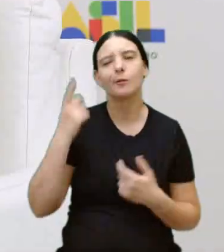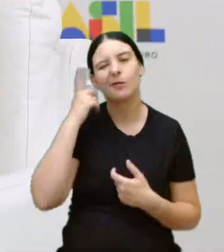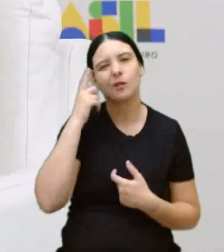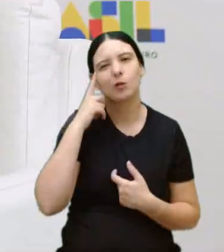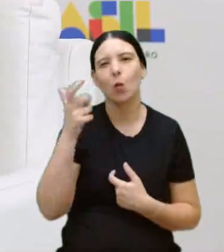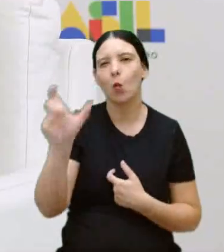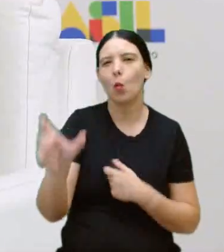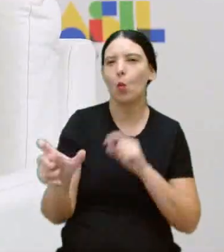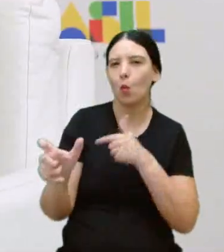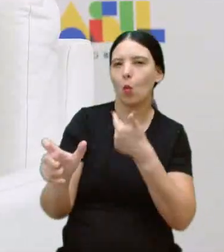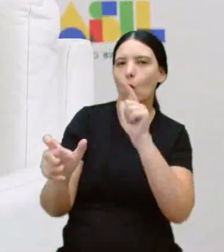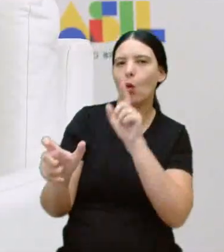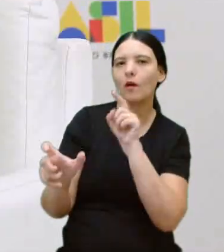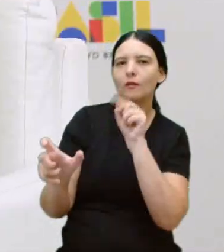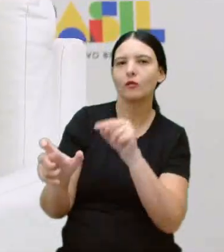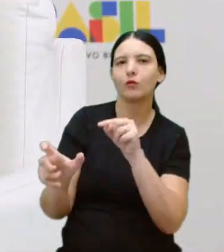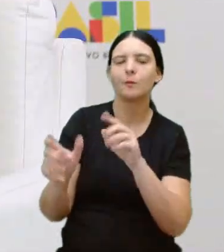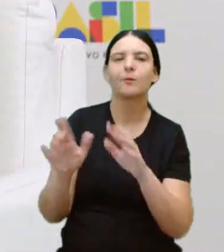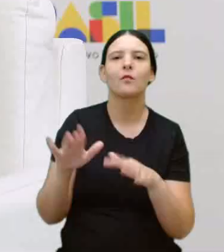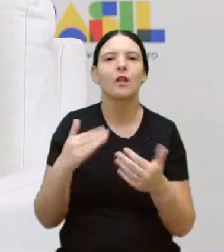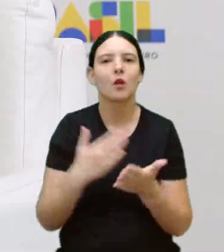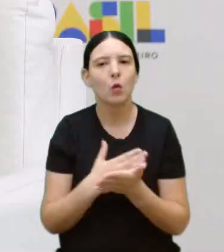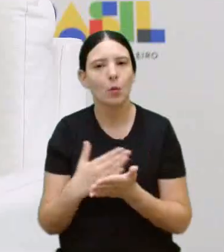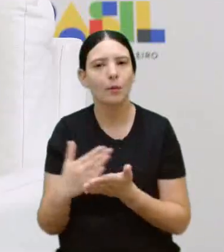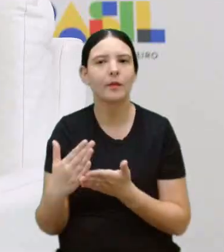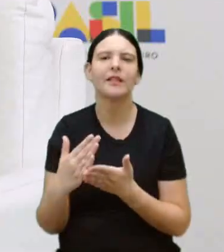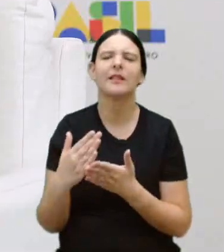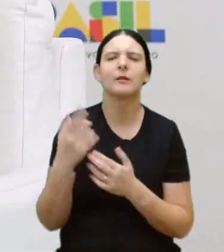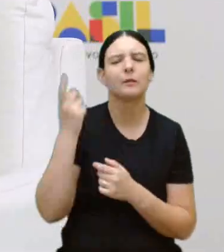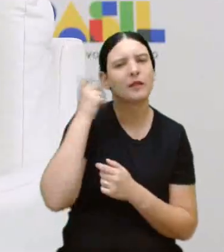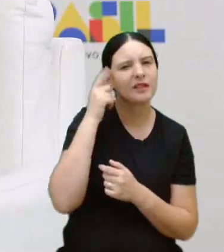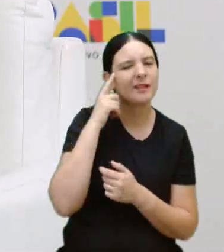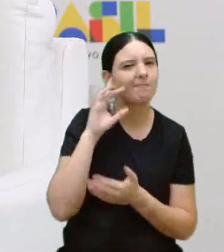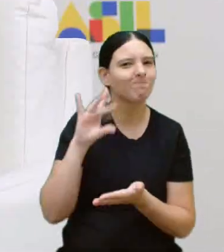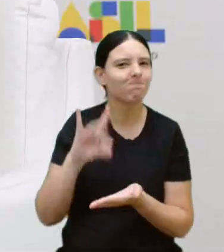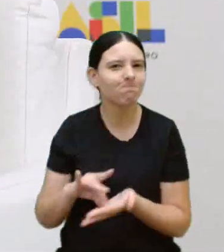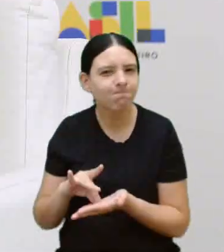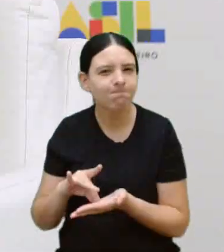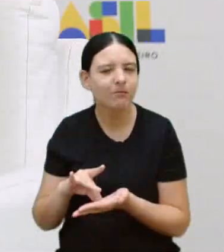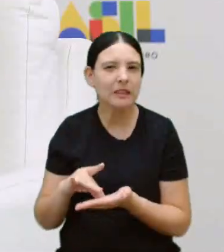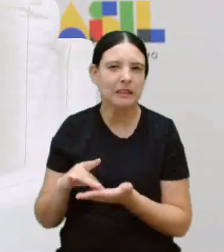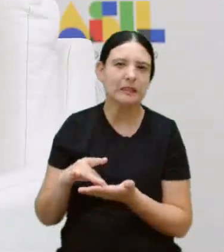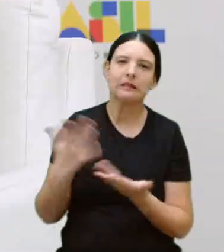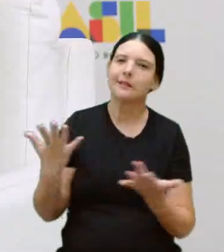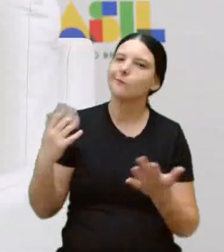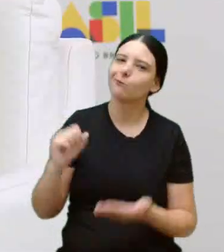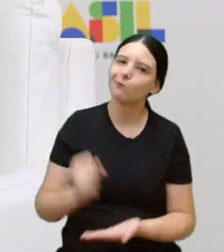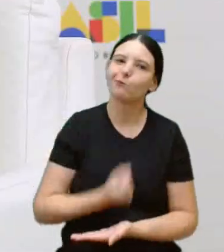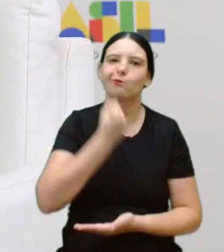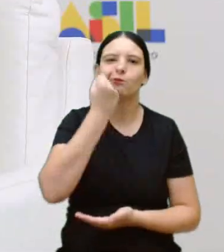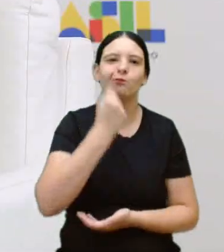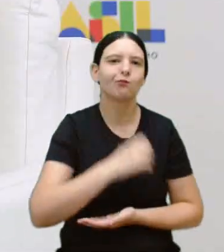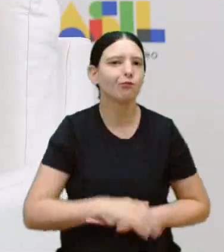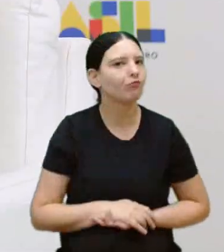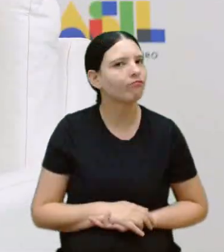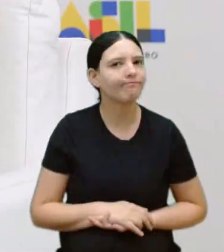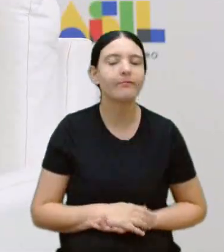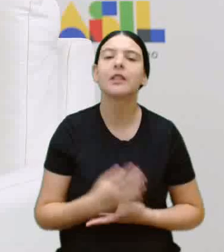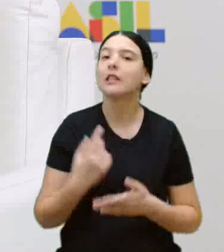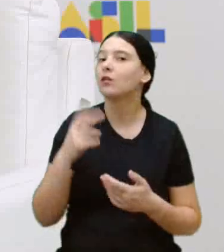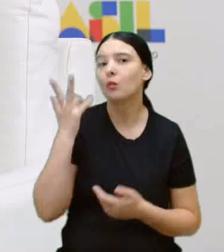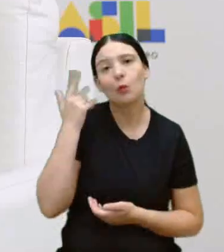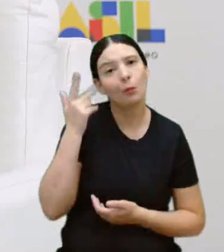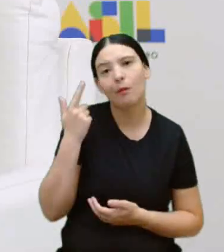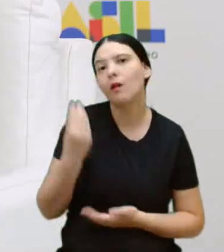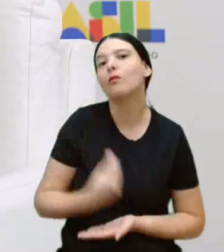fantasio muito, quando eu começo a encontrar a realidade, eu começo a ter frustração. A frustração é natural na vida. Mas, às